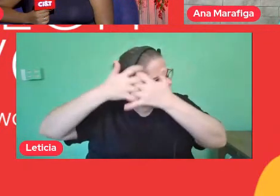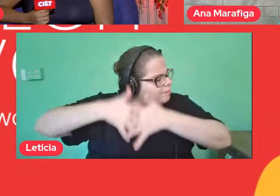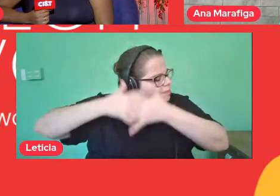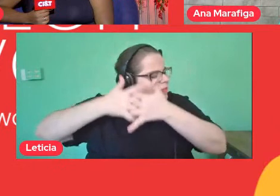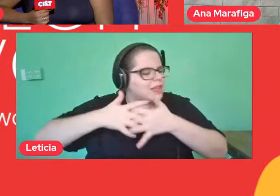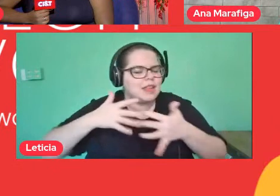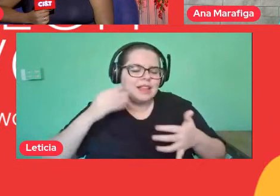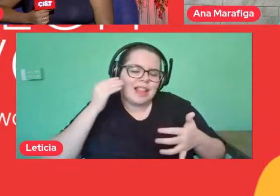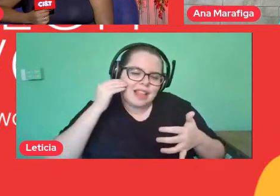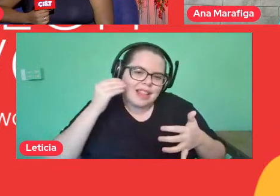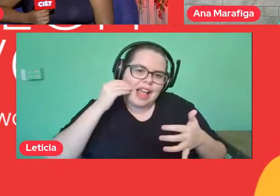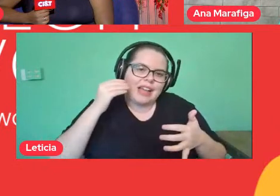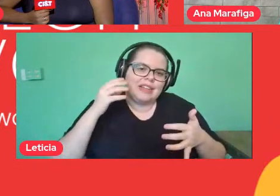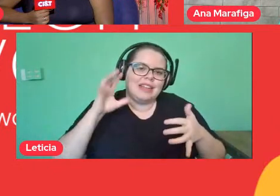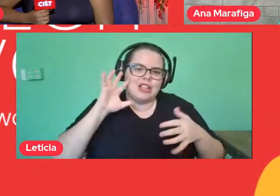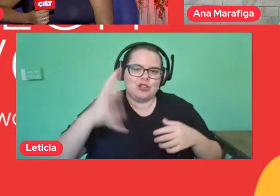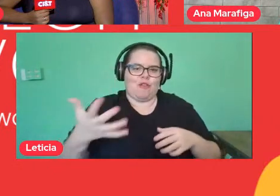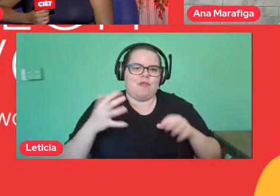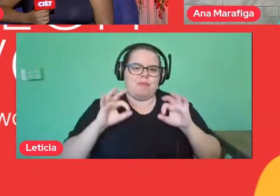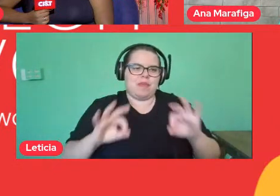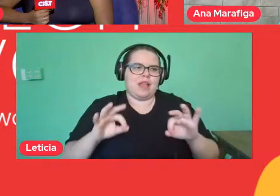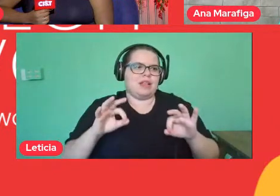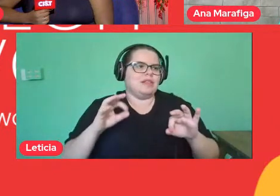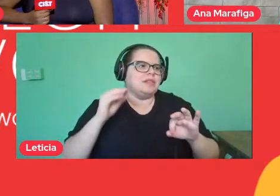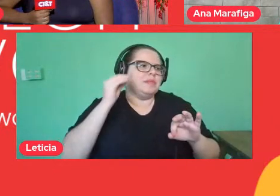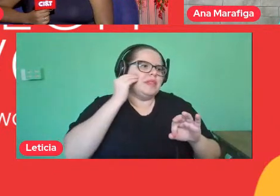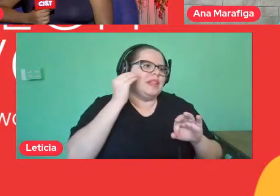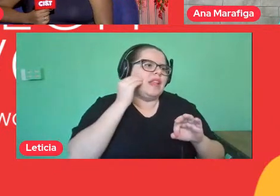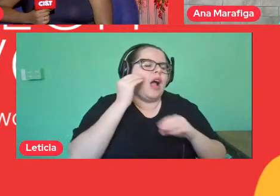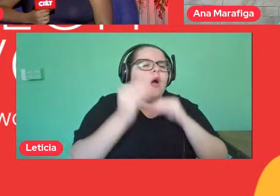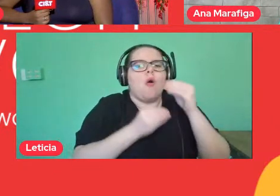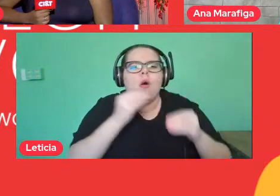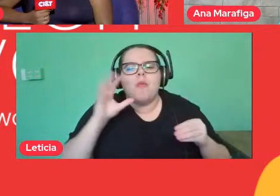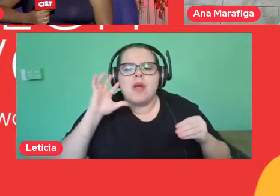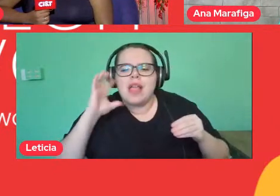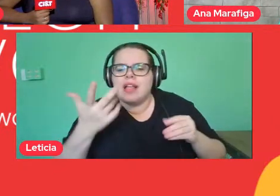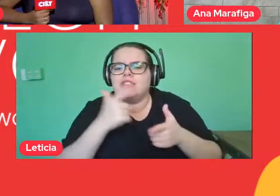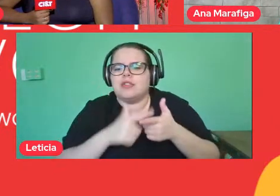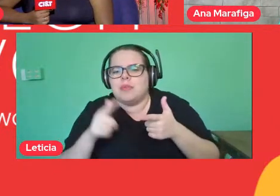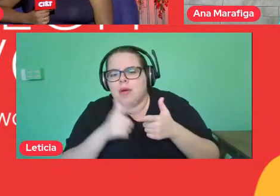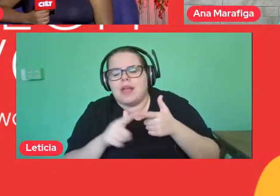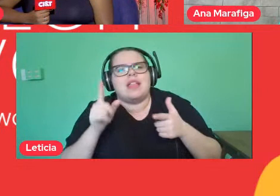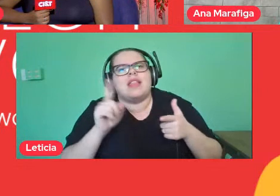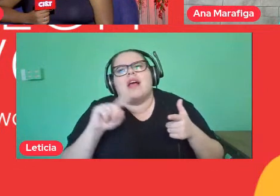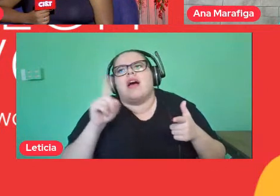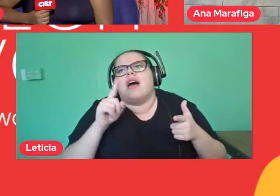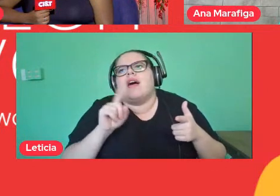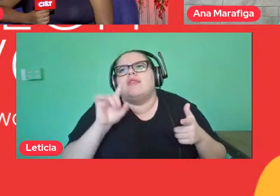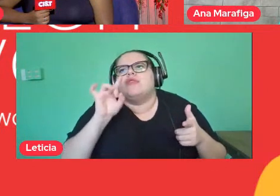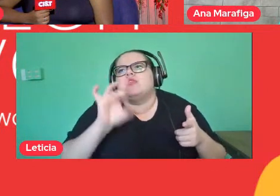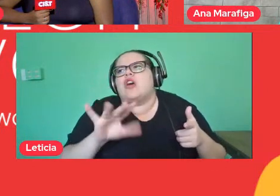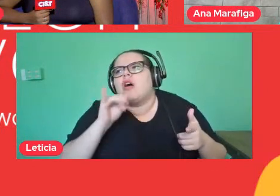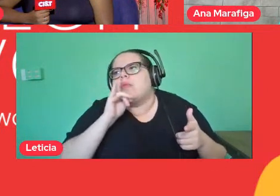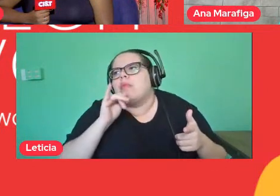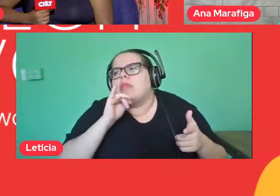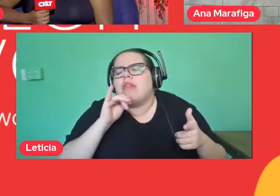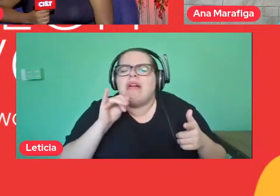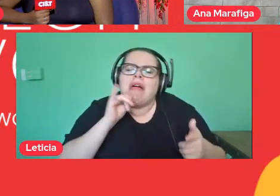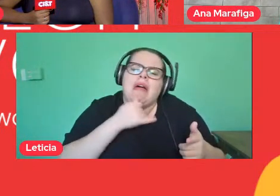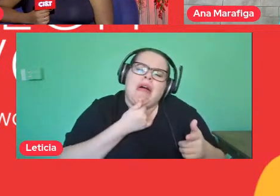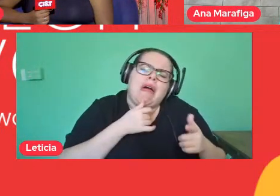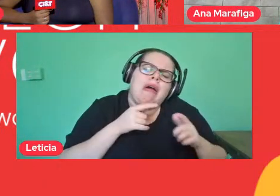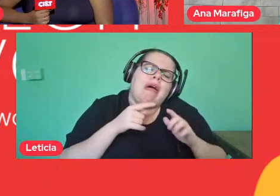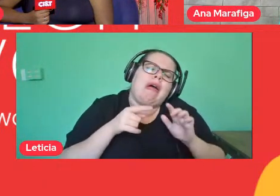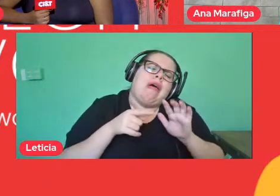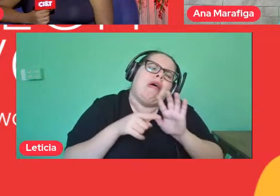de buscar alternativas, de buscar como que eu resolvo o problema e não a ficar, às vezes, se